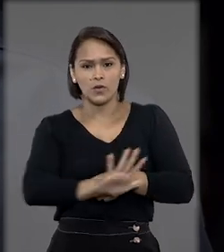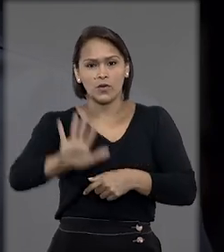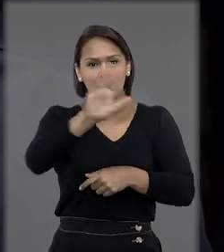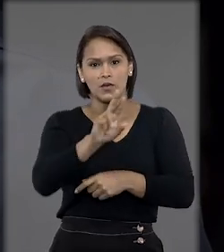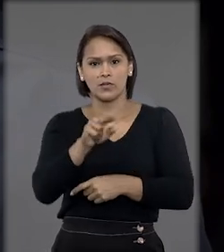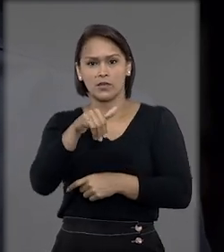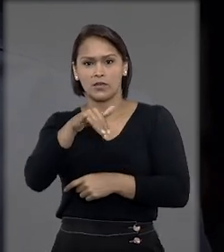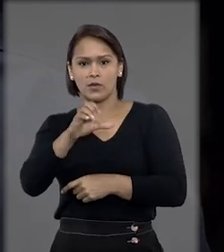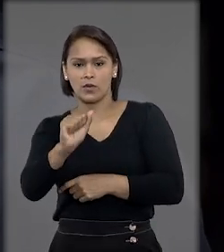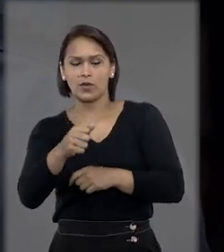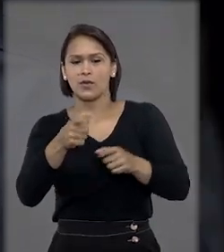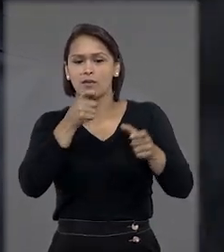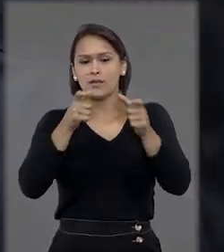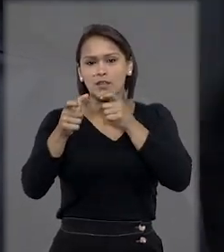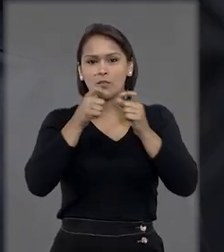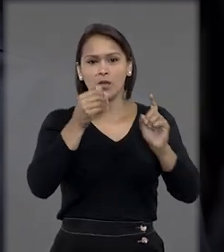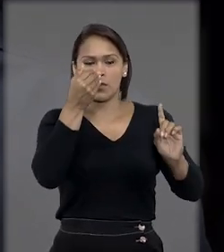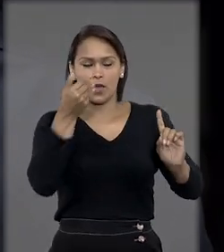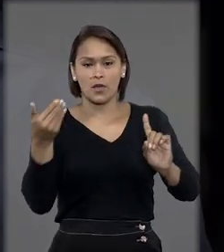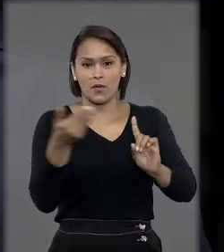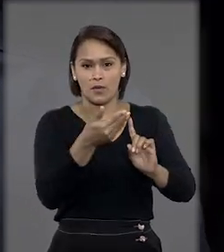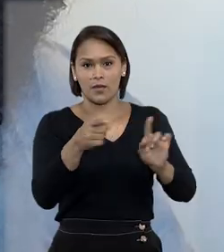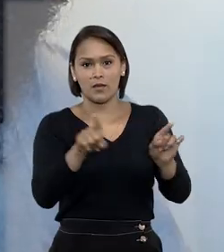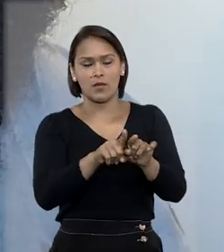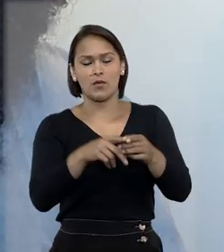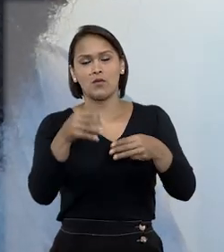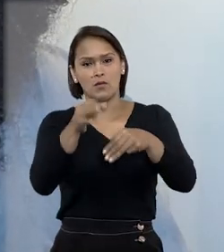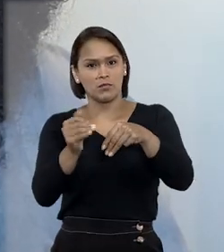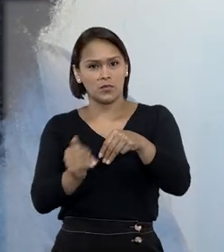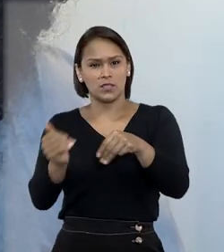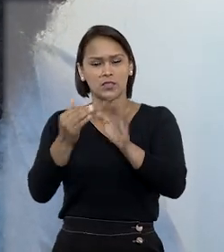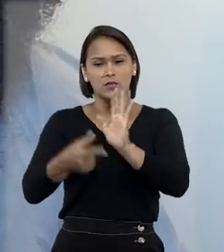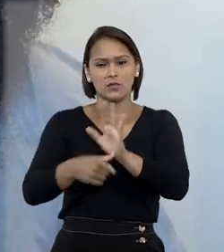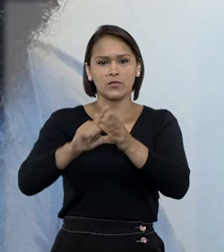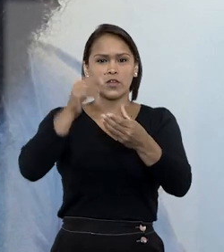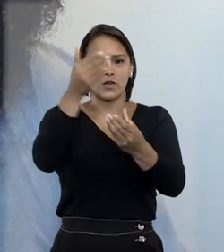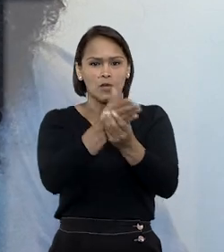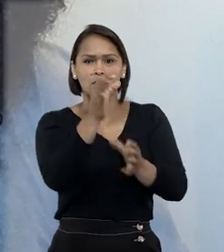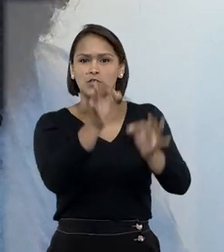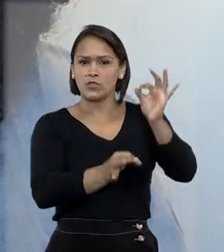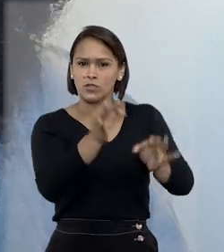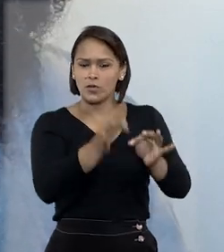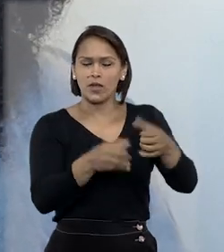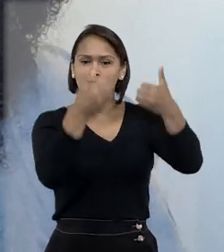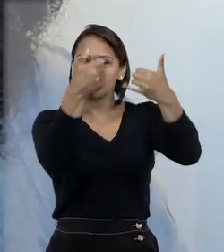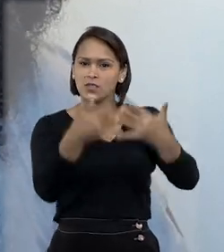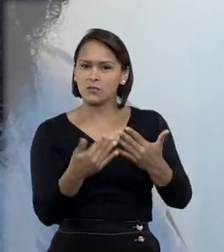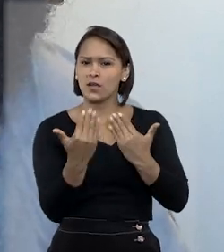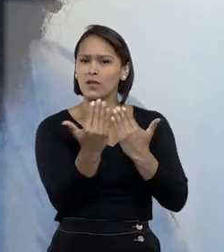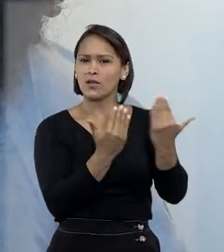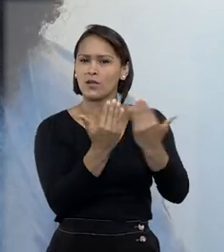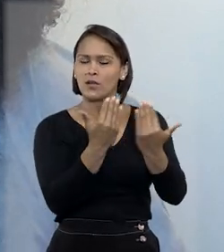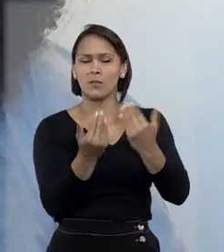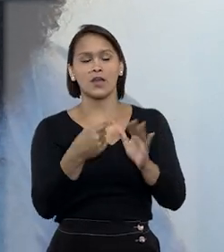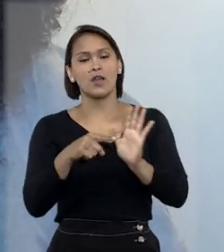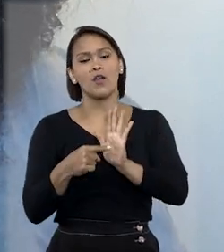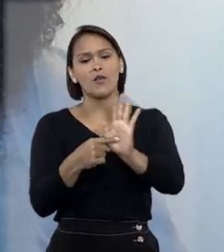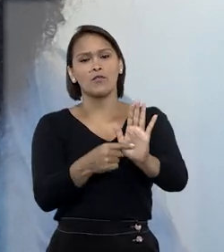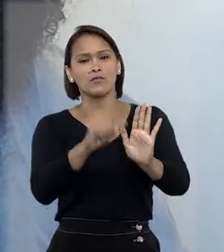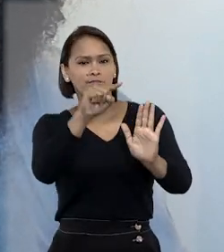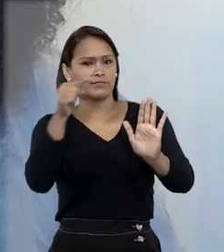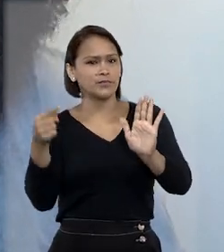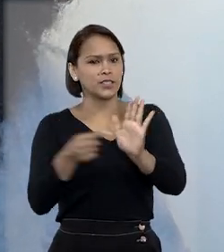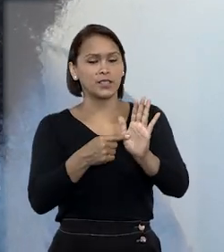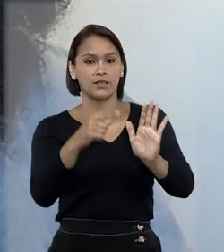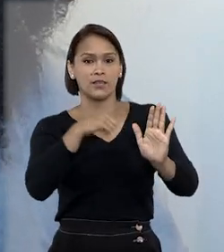controladoria-geral da união e depoimentos de corréus o ministro citou precedentes do STJ no sentido de que para o